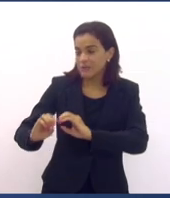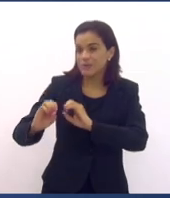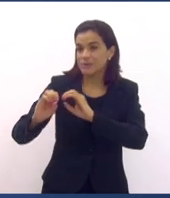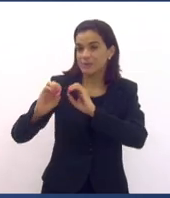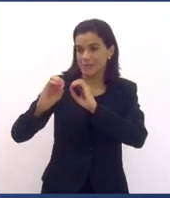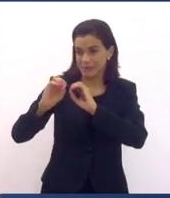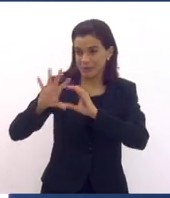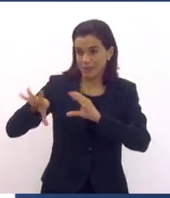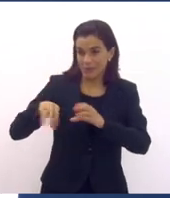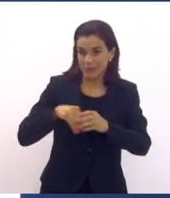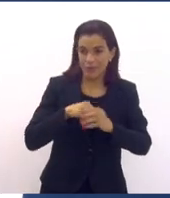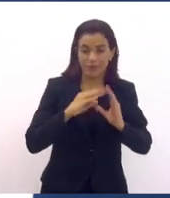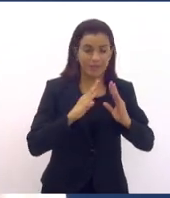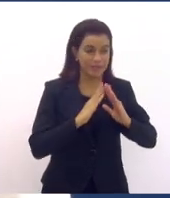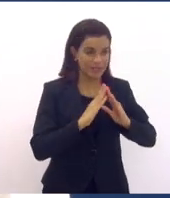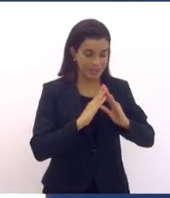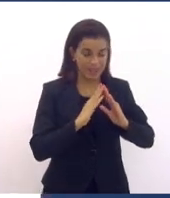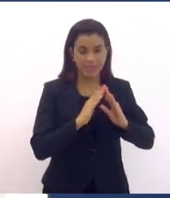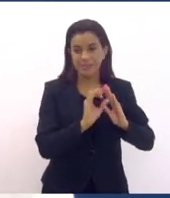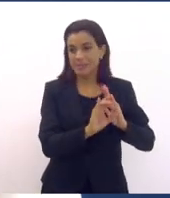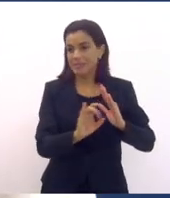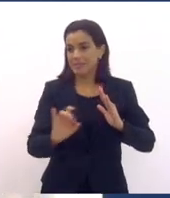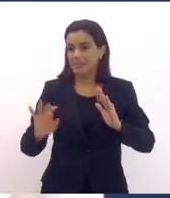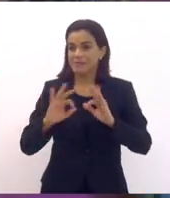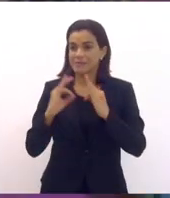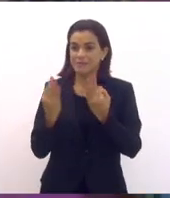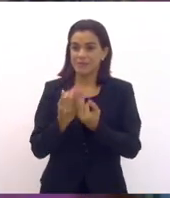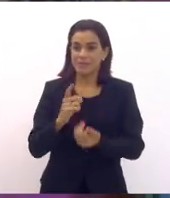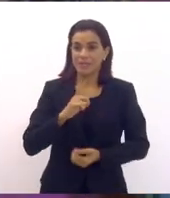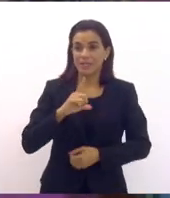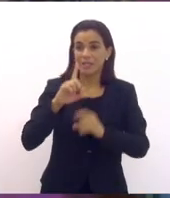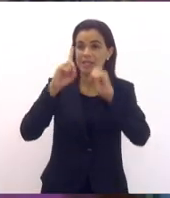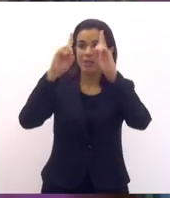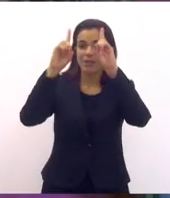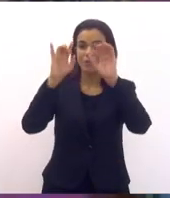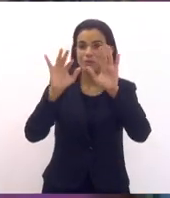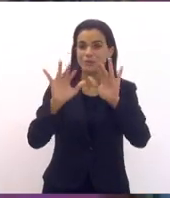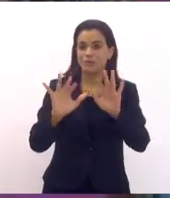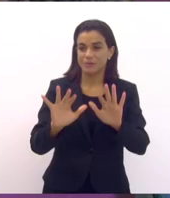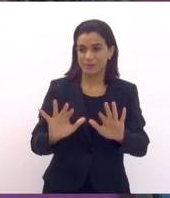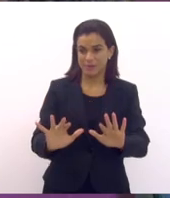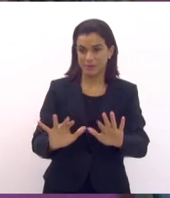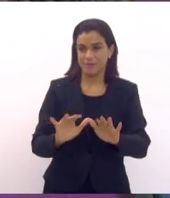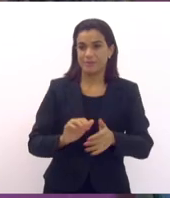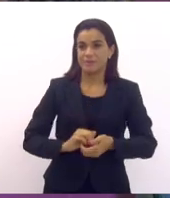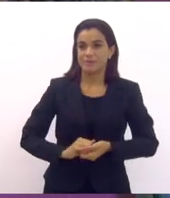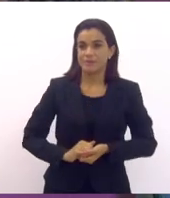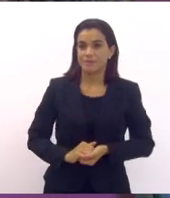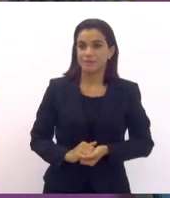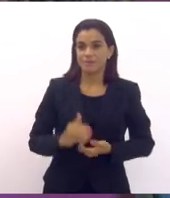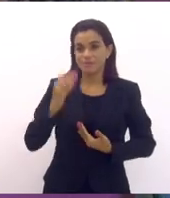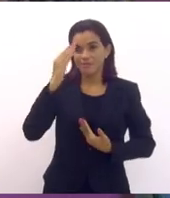casa na fé que cada família tem que Deus nos abençoe